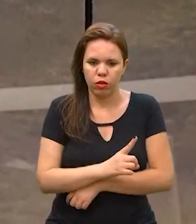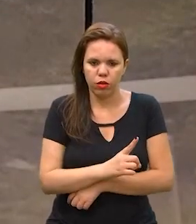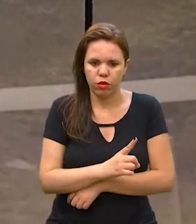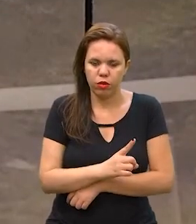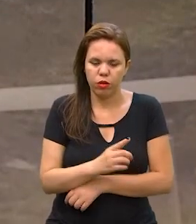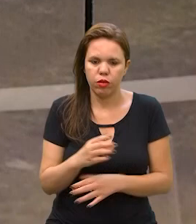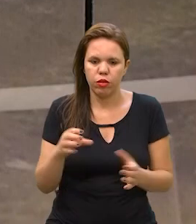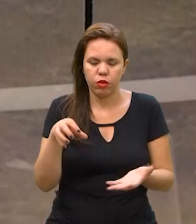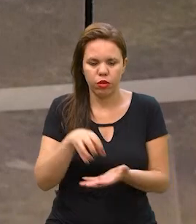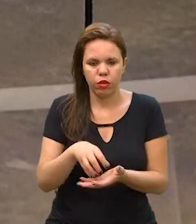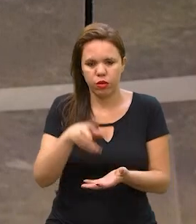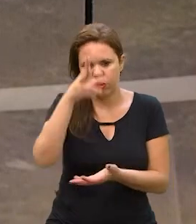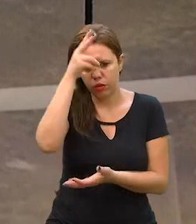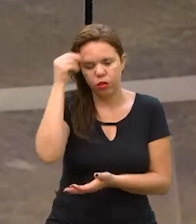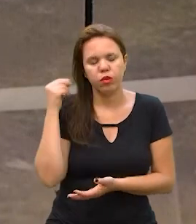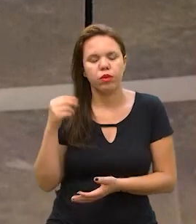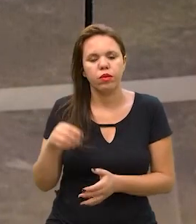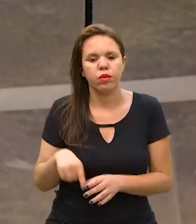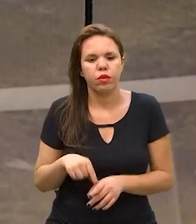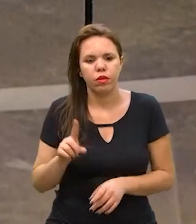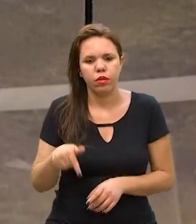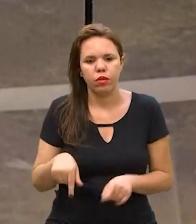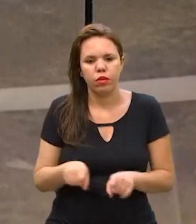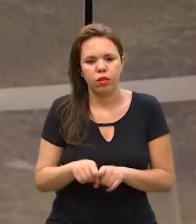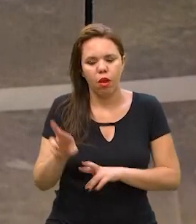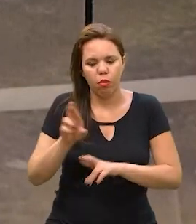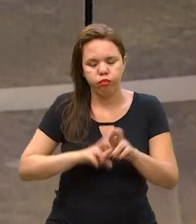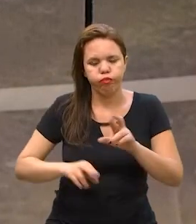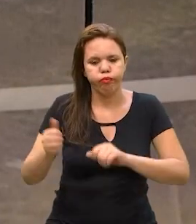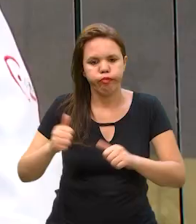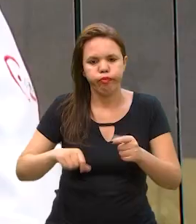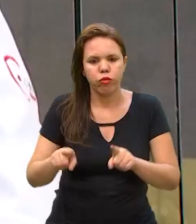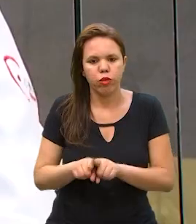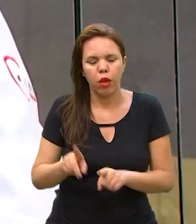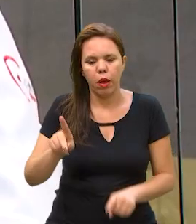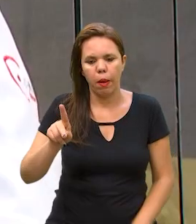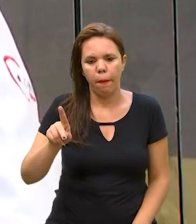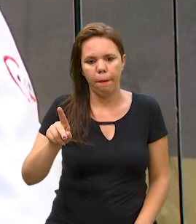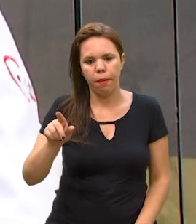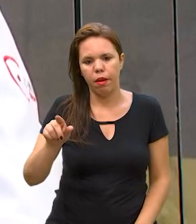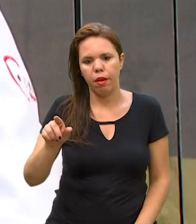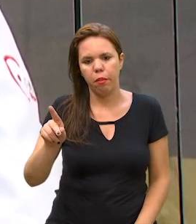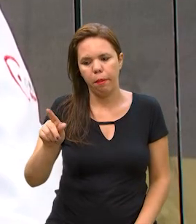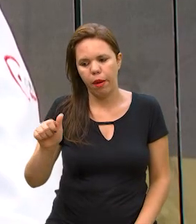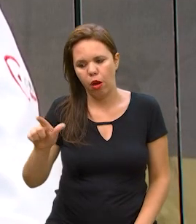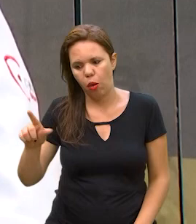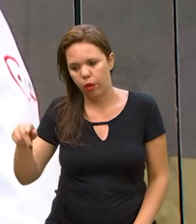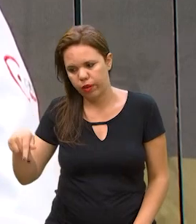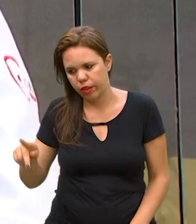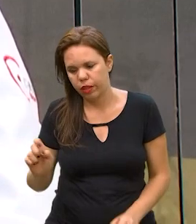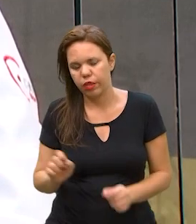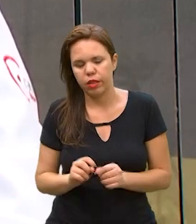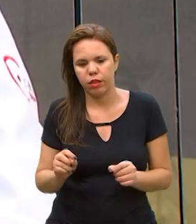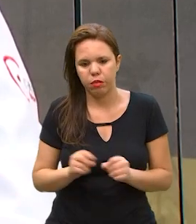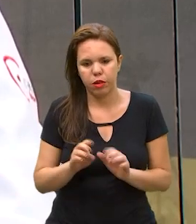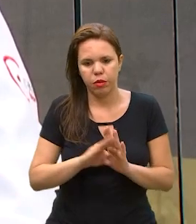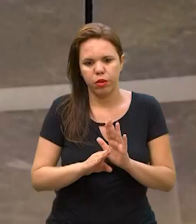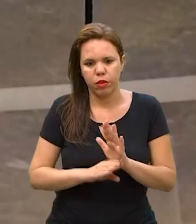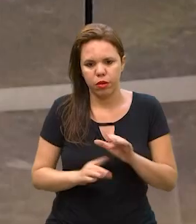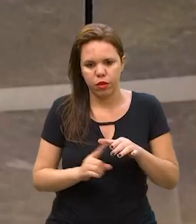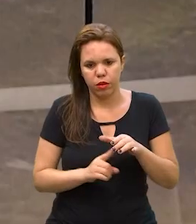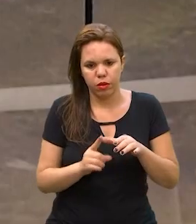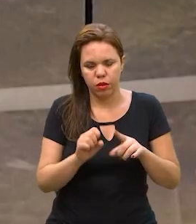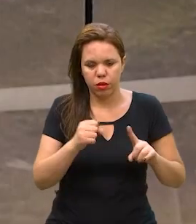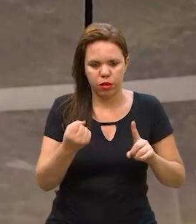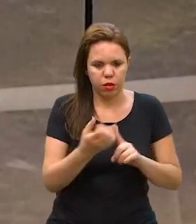o Laboratório Municipal. E é auditora do PALC, que é Programa de Acreditação de Laboratórios Clínicos da Sociedade Brasileira